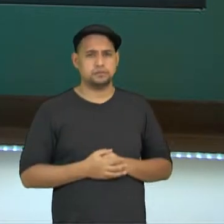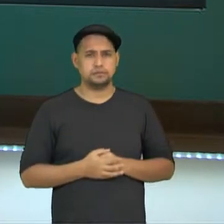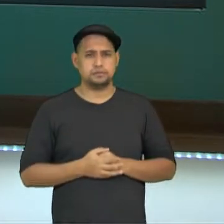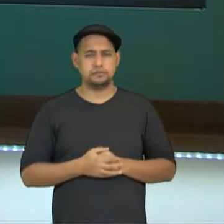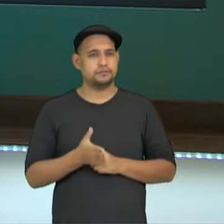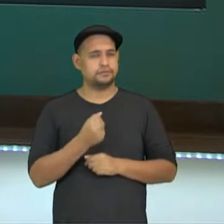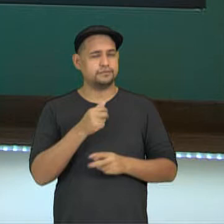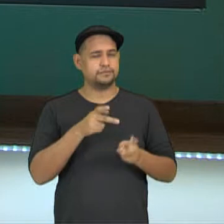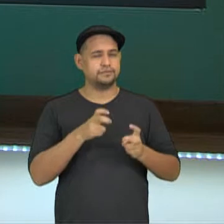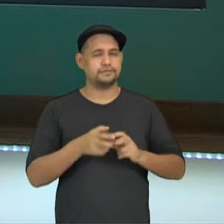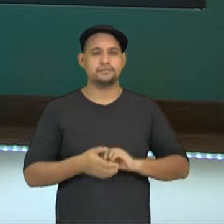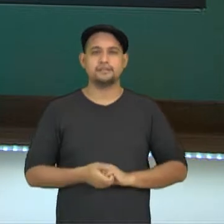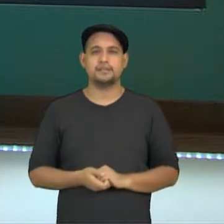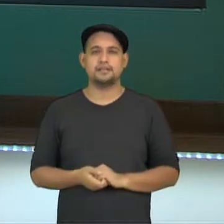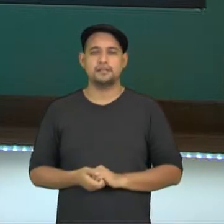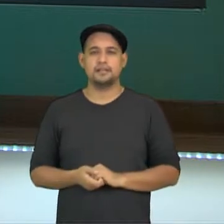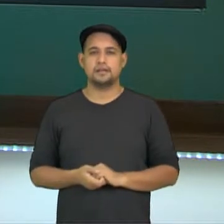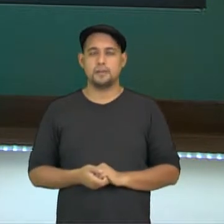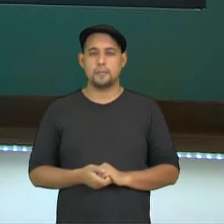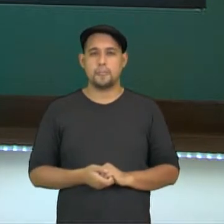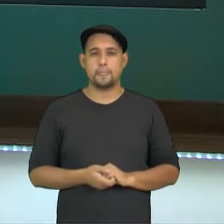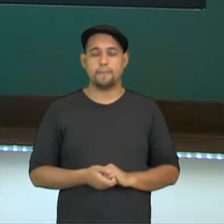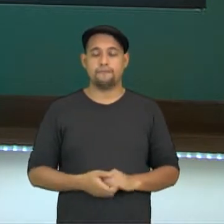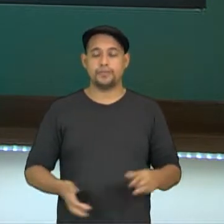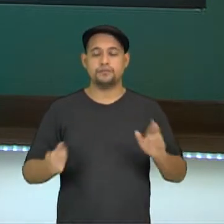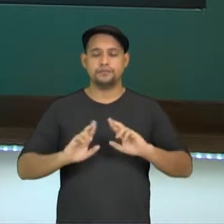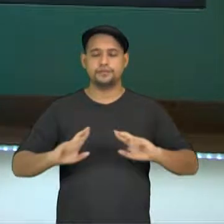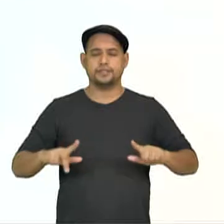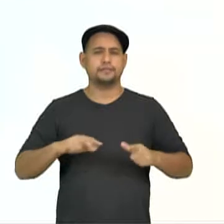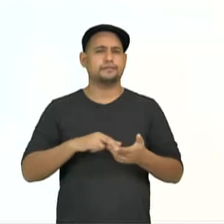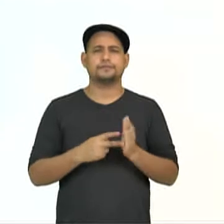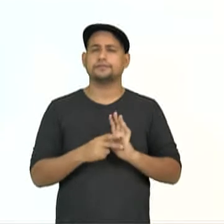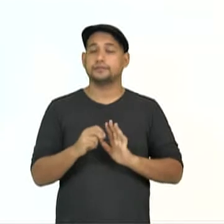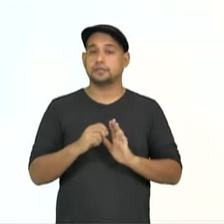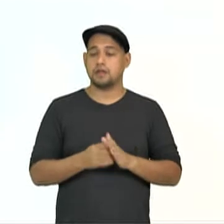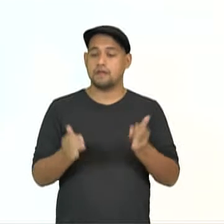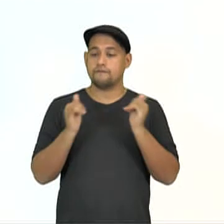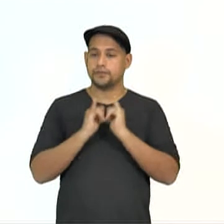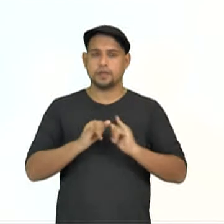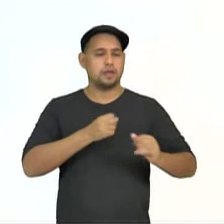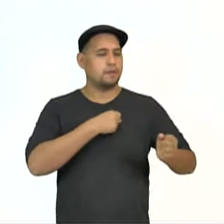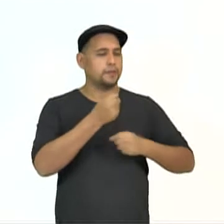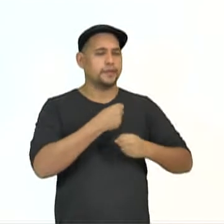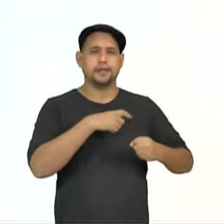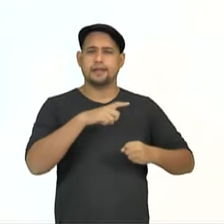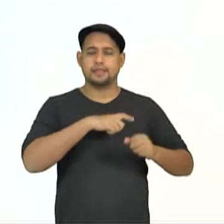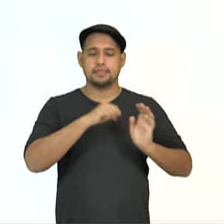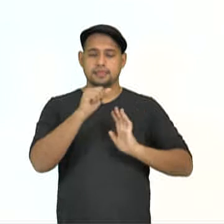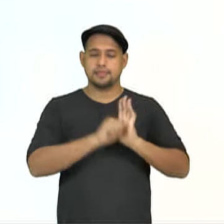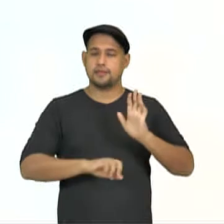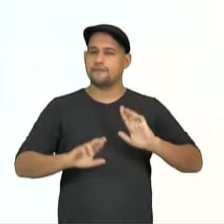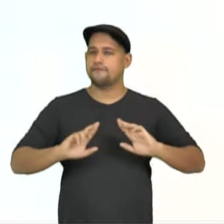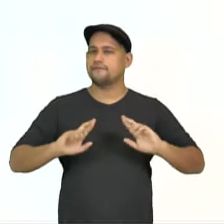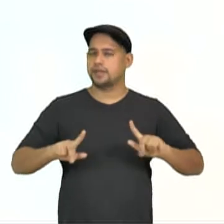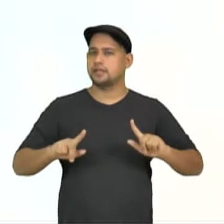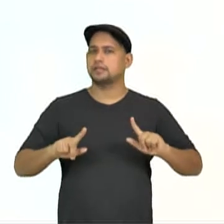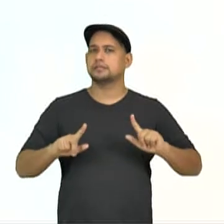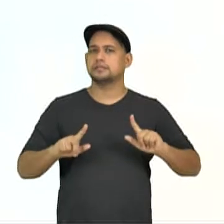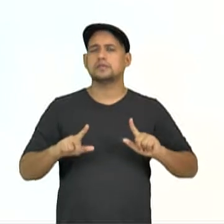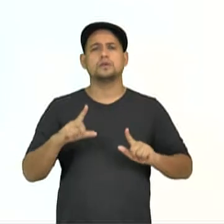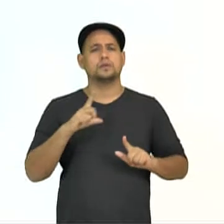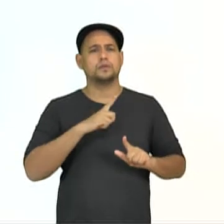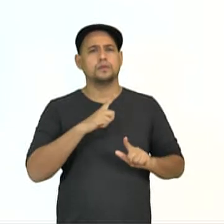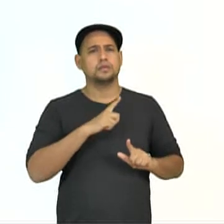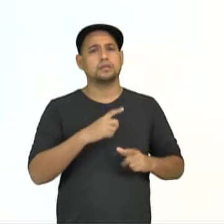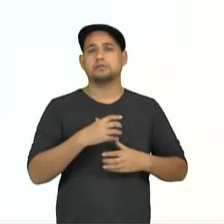conferir então? As diferenças. Notícia e reportagem são textos distintos, sejam os que